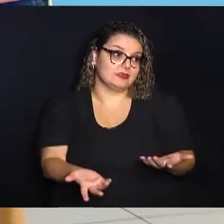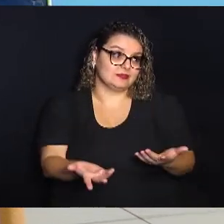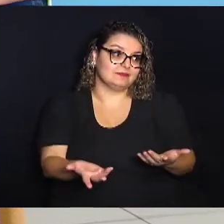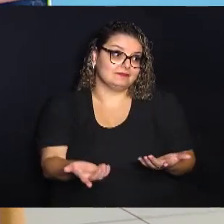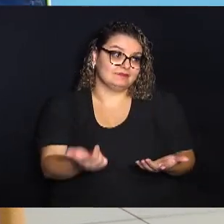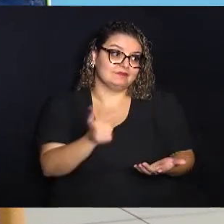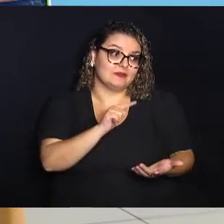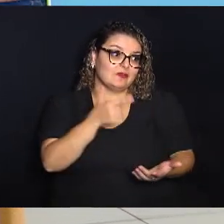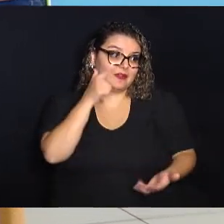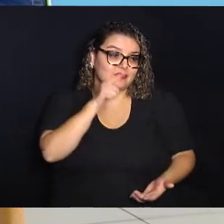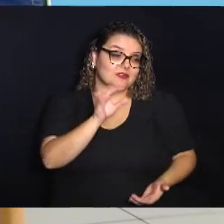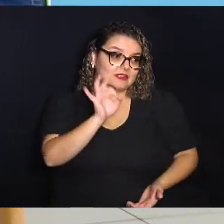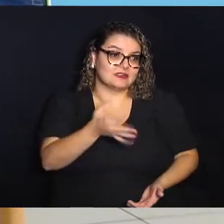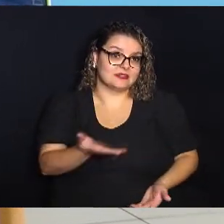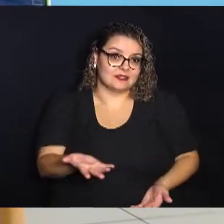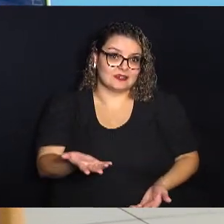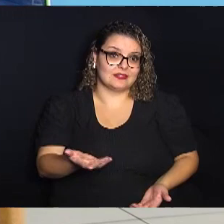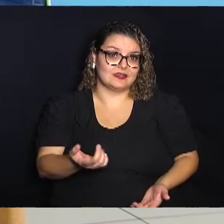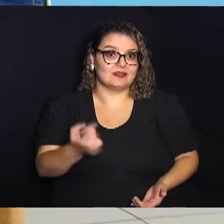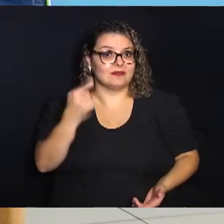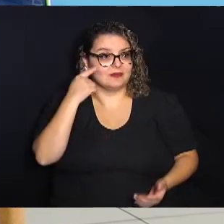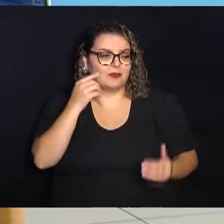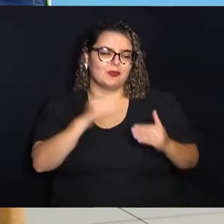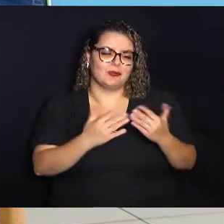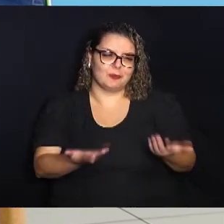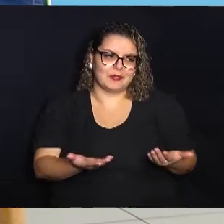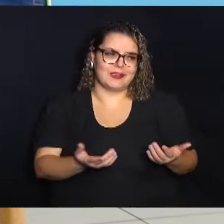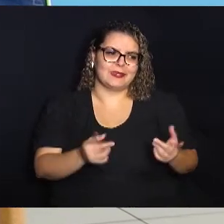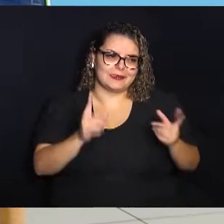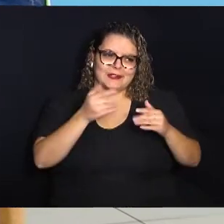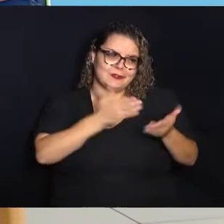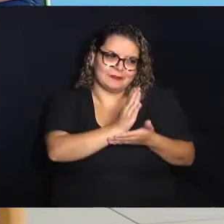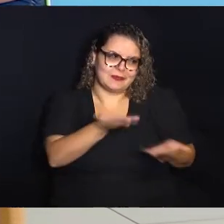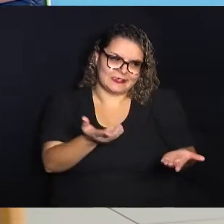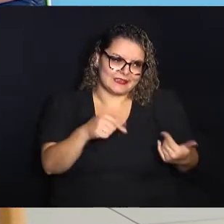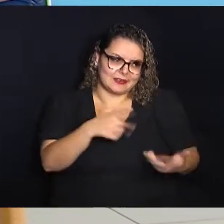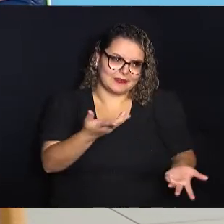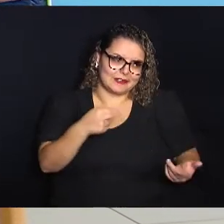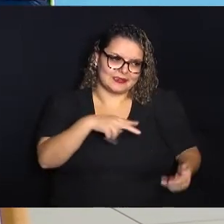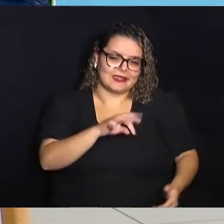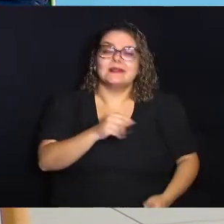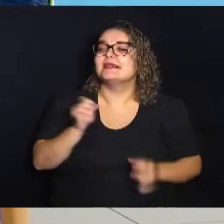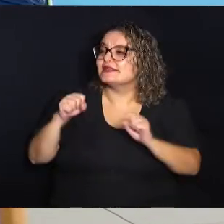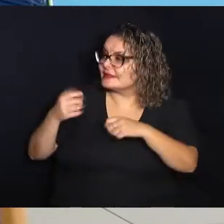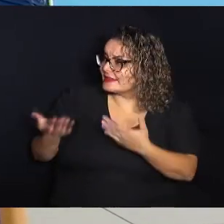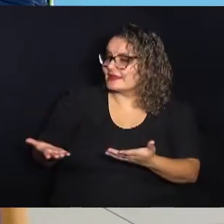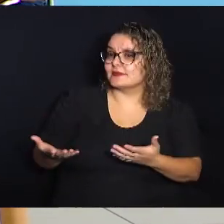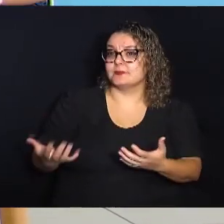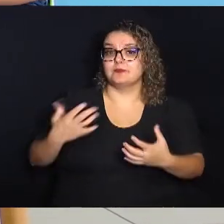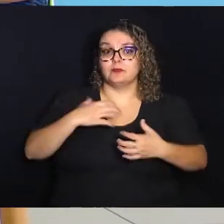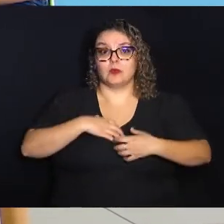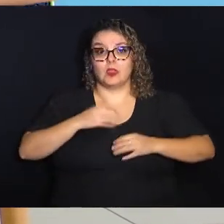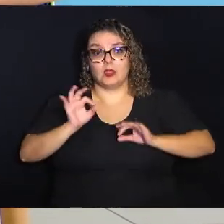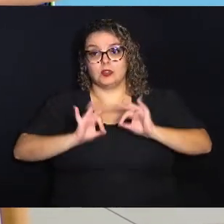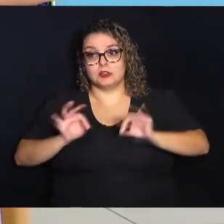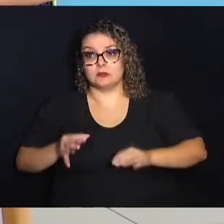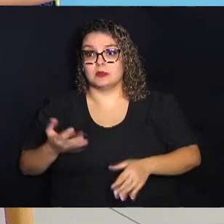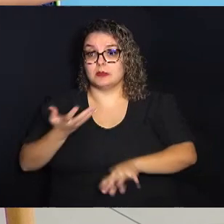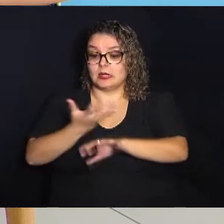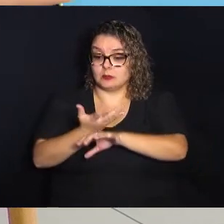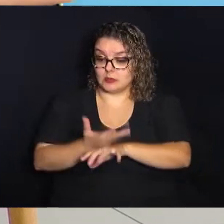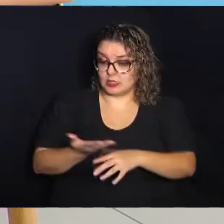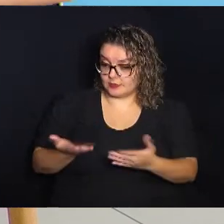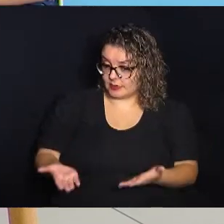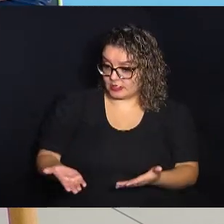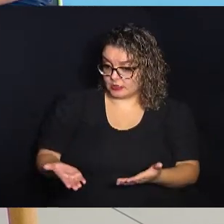né? Exatamente. E tem uma outra questão que é importante também, que é a questão emocional. Se você não se prepara para aquela disciplina